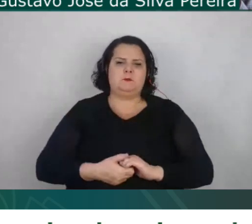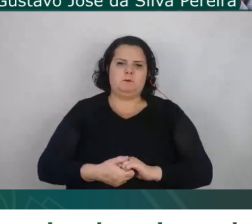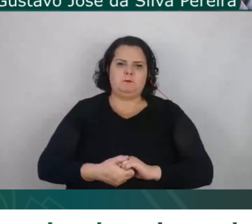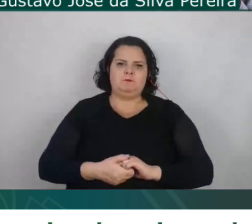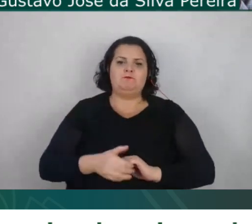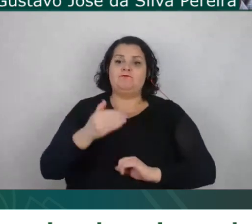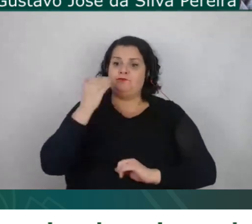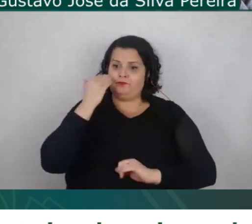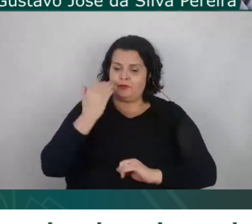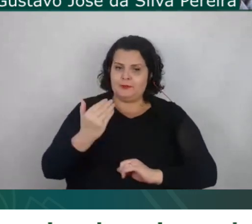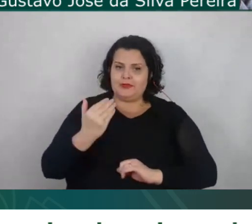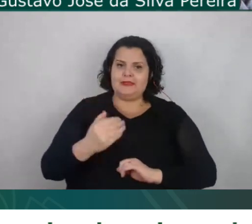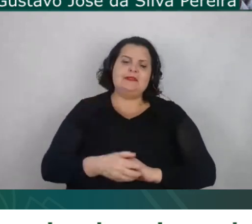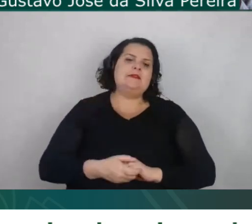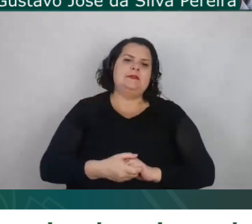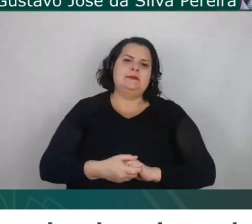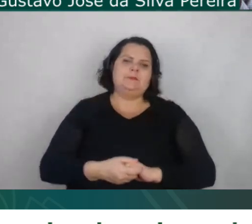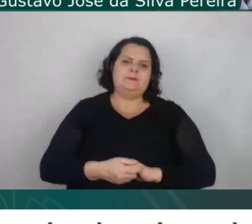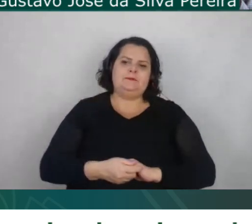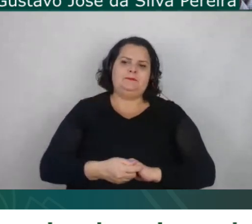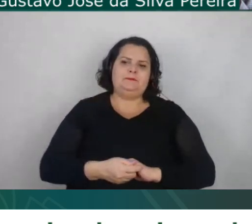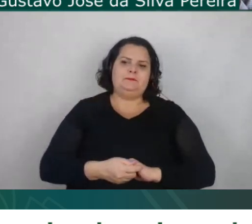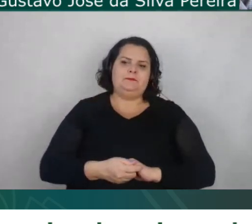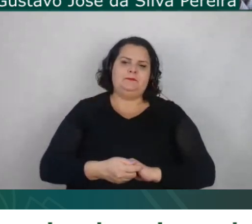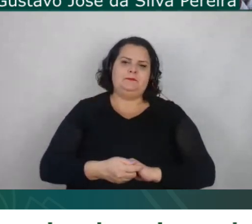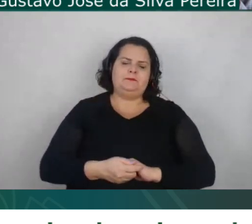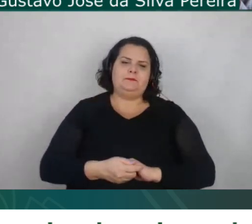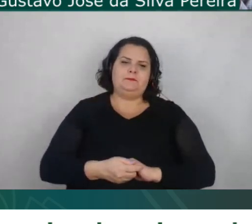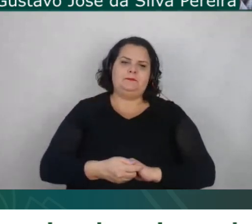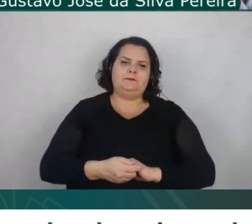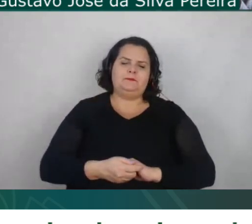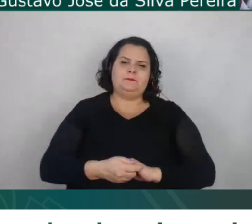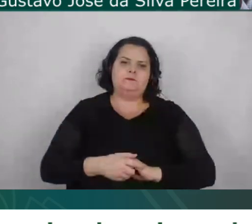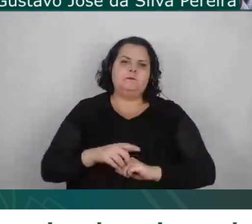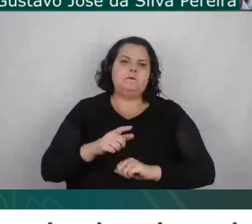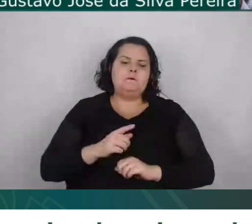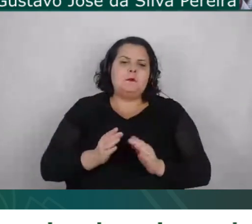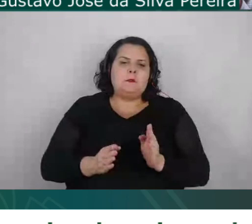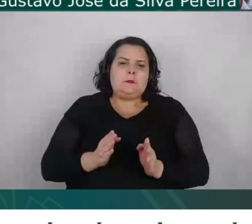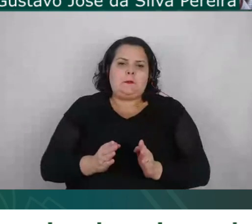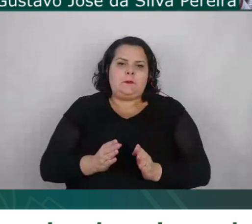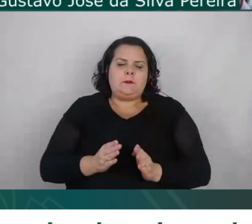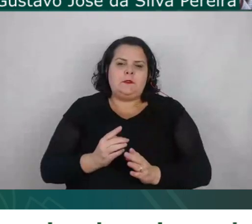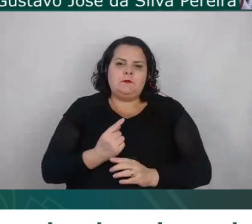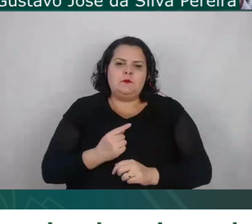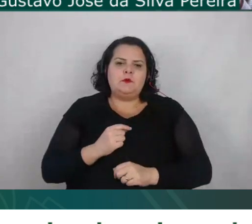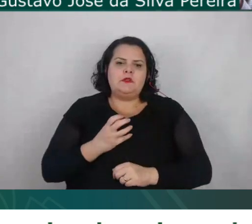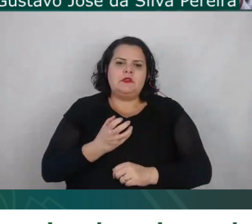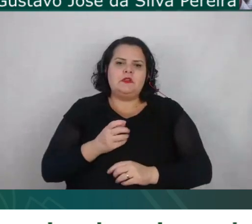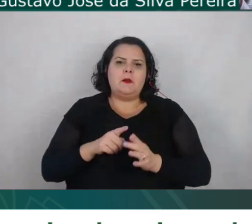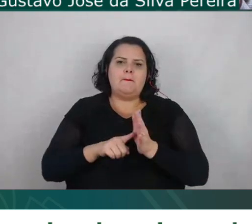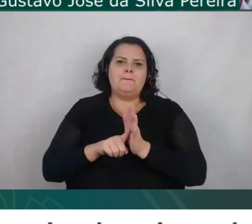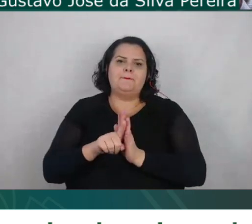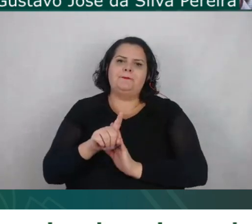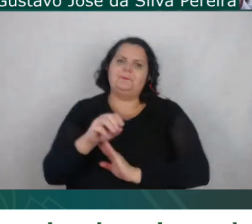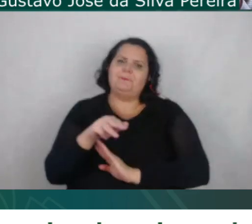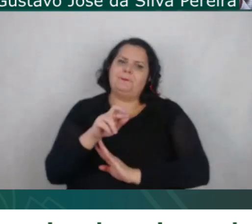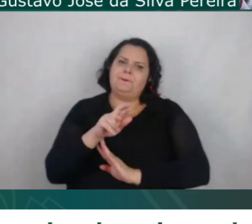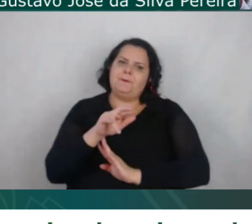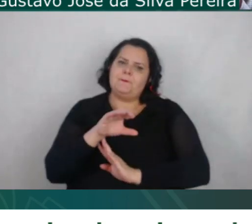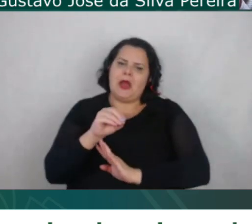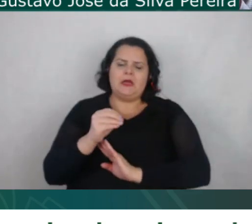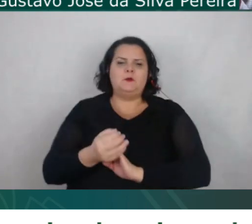Obrigada. A gente ainda tem um tempinho bem curto. Eu queria saber se posso fazer uma pergunta para o Mário, que é